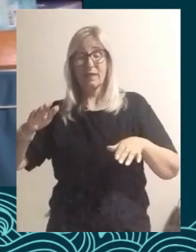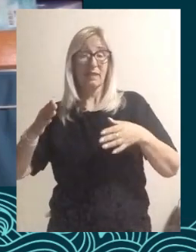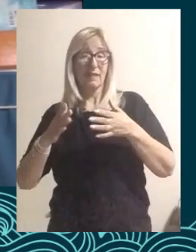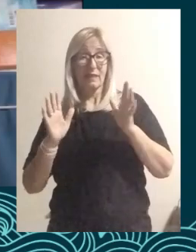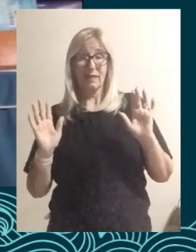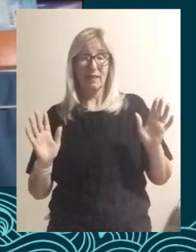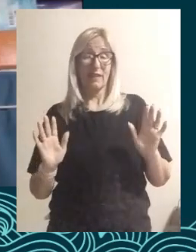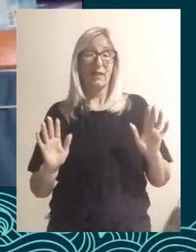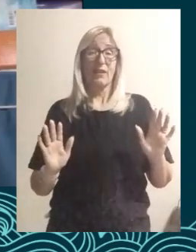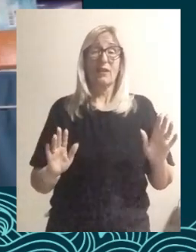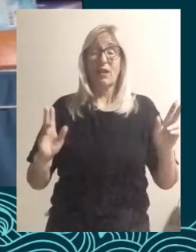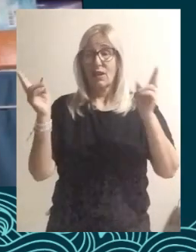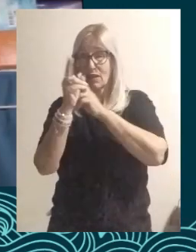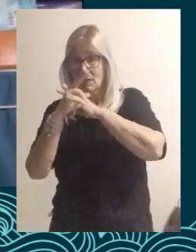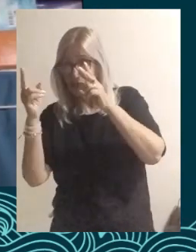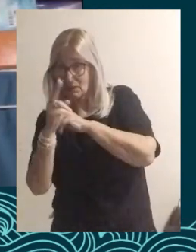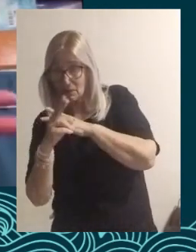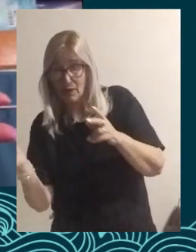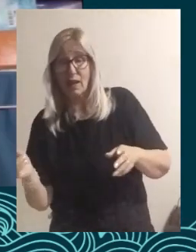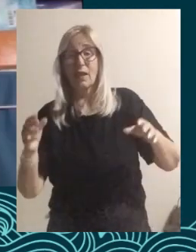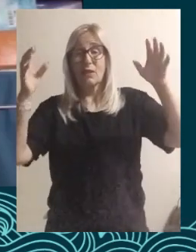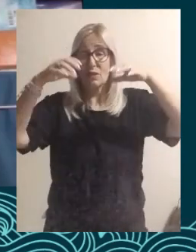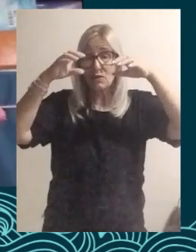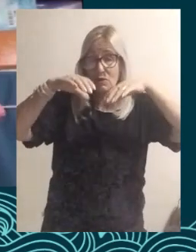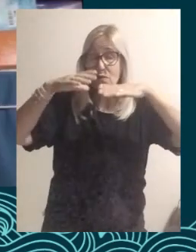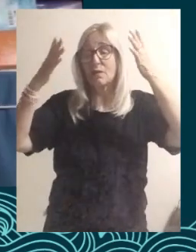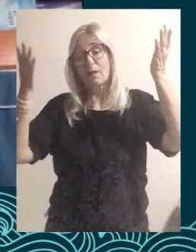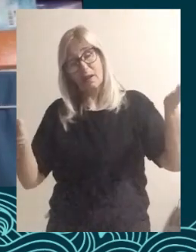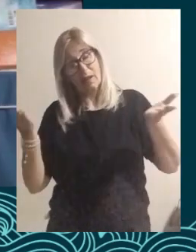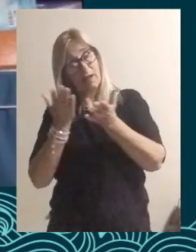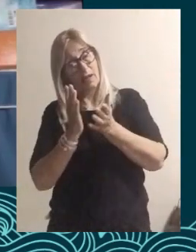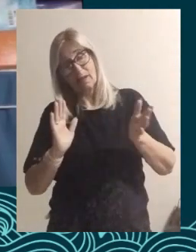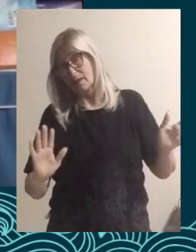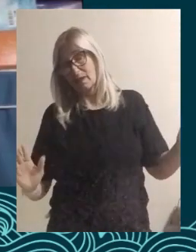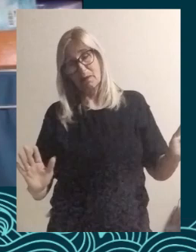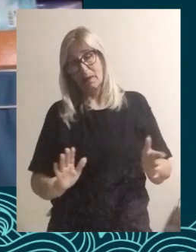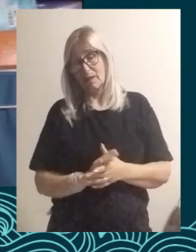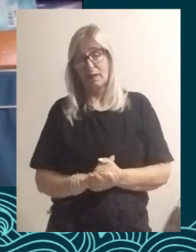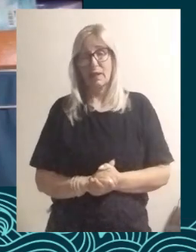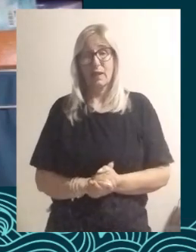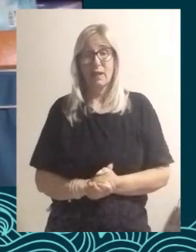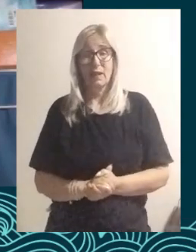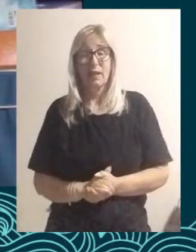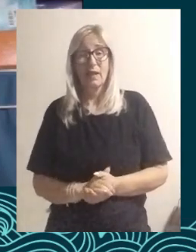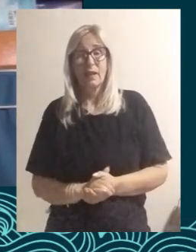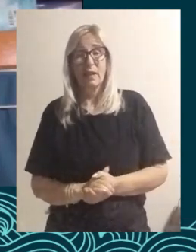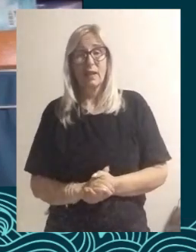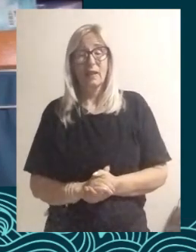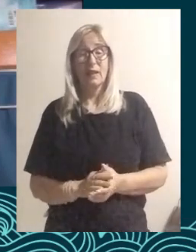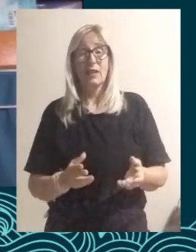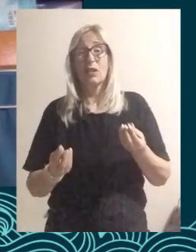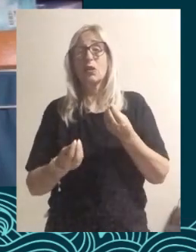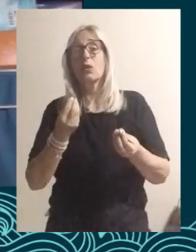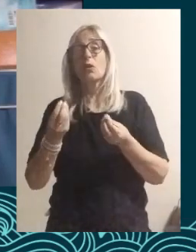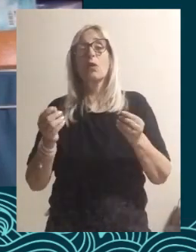do mesmo oceano, né? A calmaria uma hora vai acabar, assim como a tempestade também vai acabar.